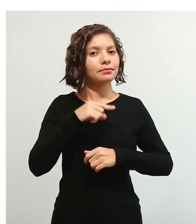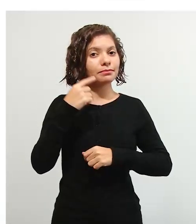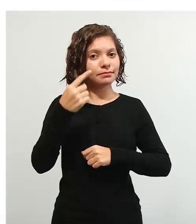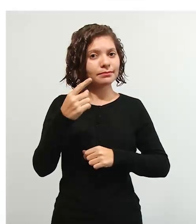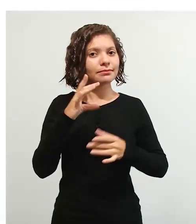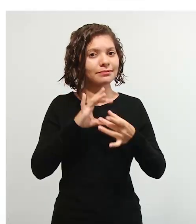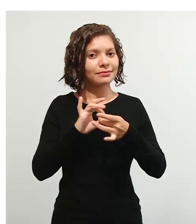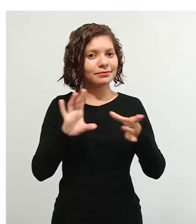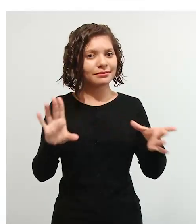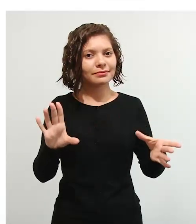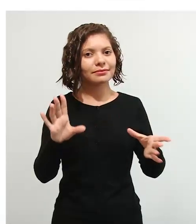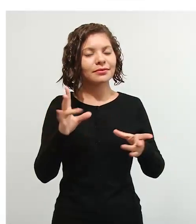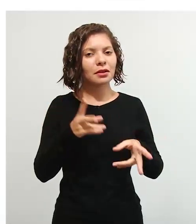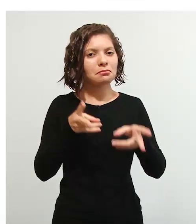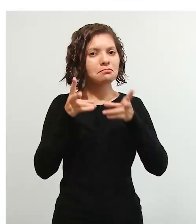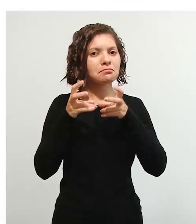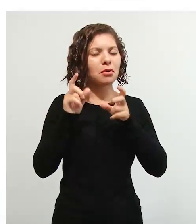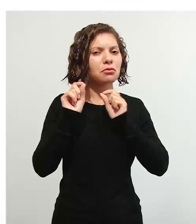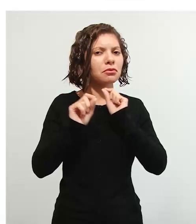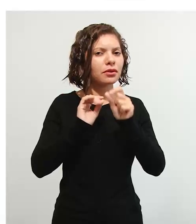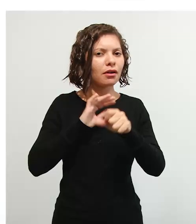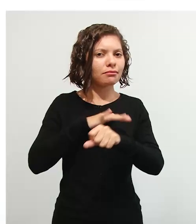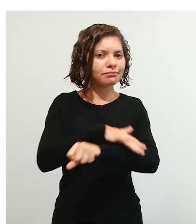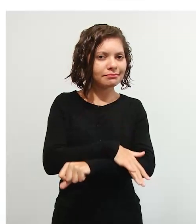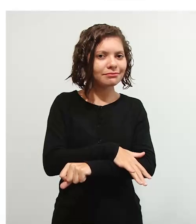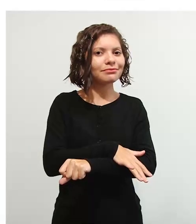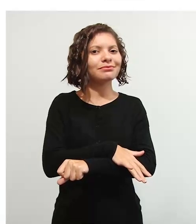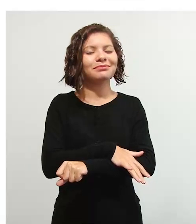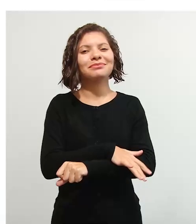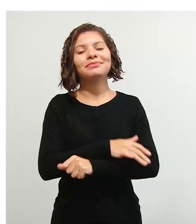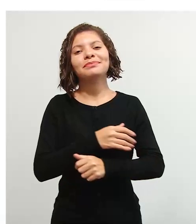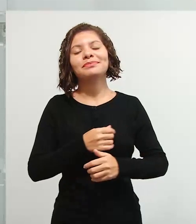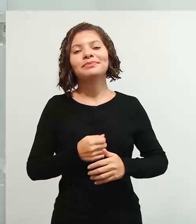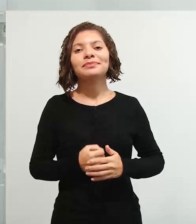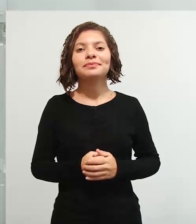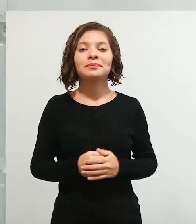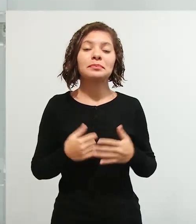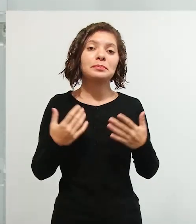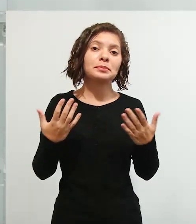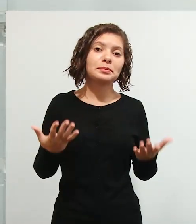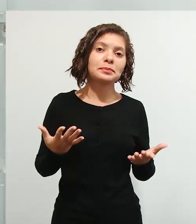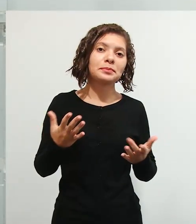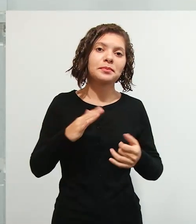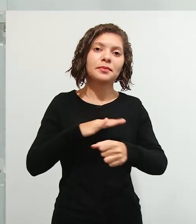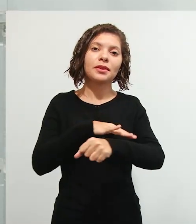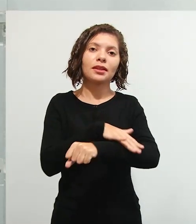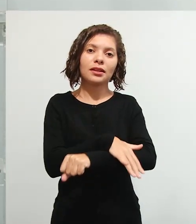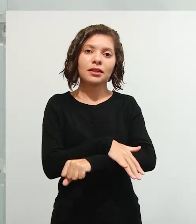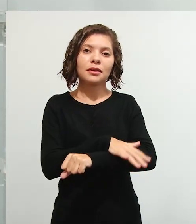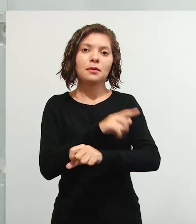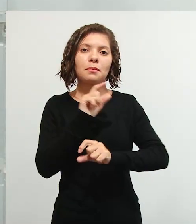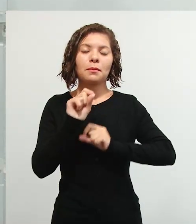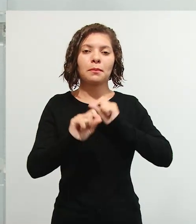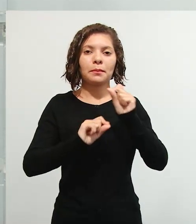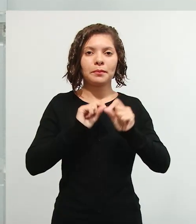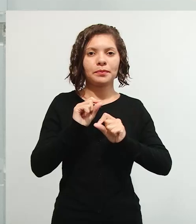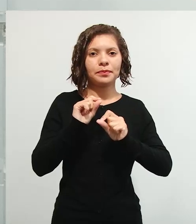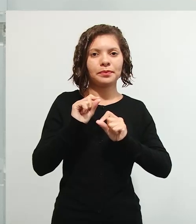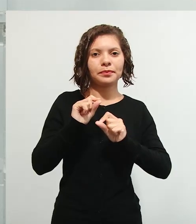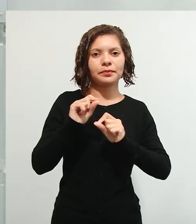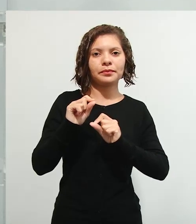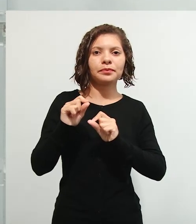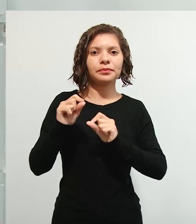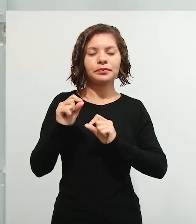você quiser, para perceber o que é o racismo. Então, o racismo, voltando aqui comigo, ele é